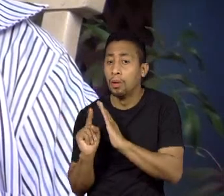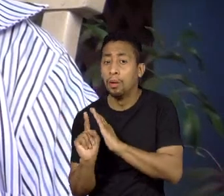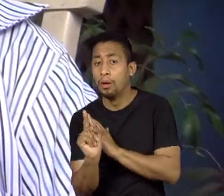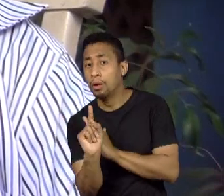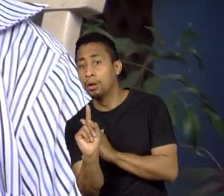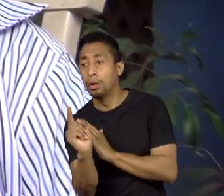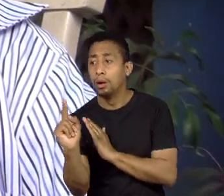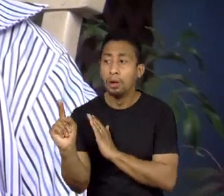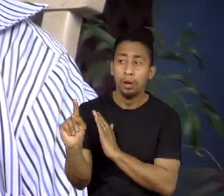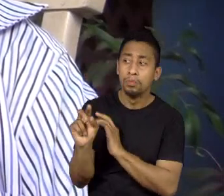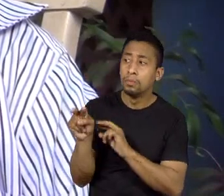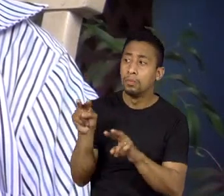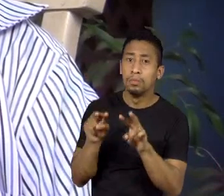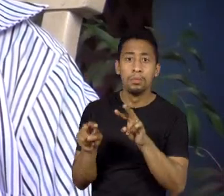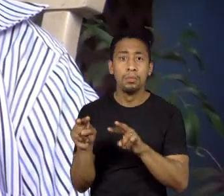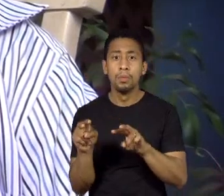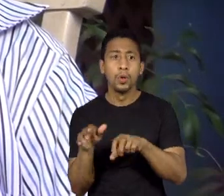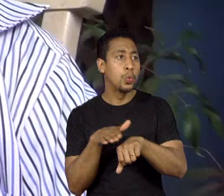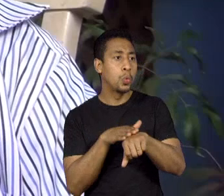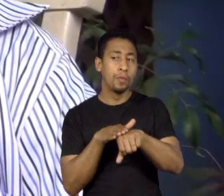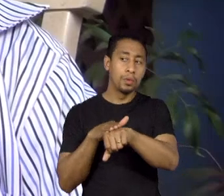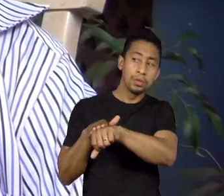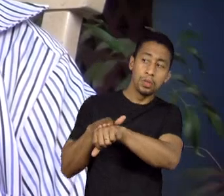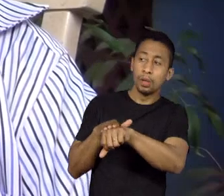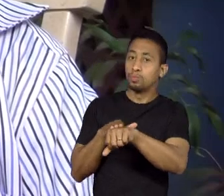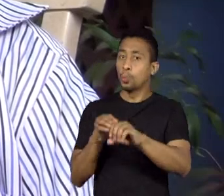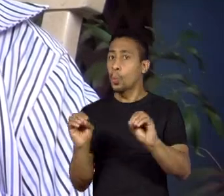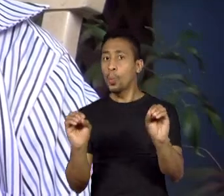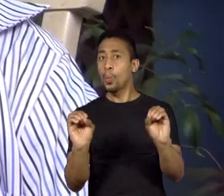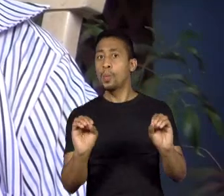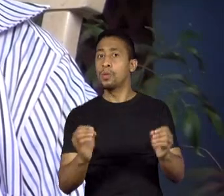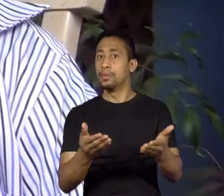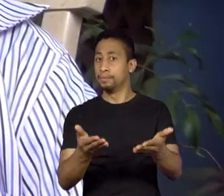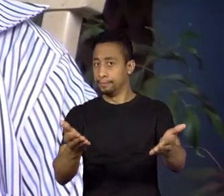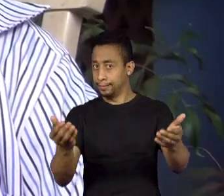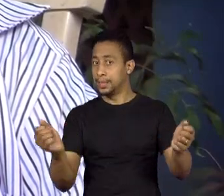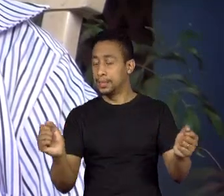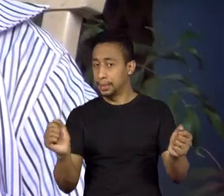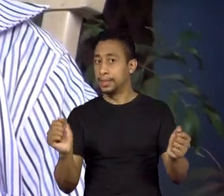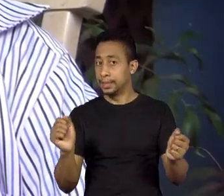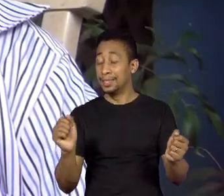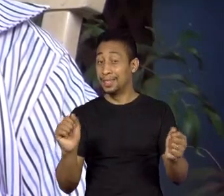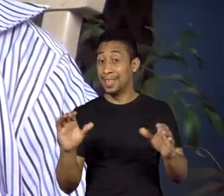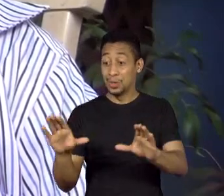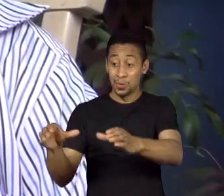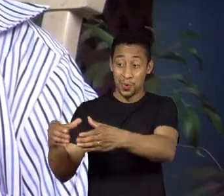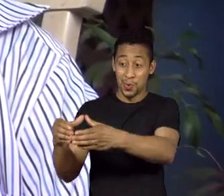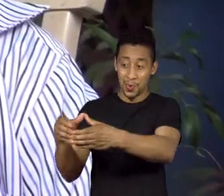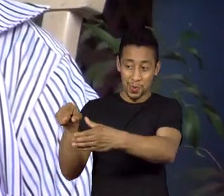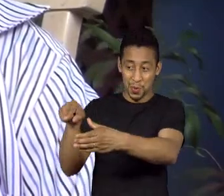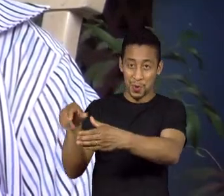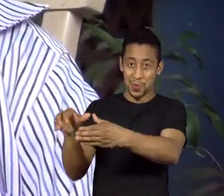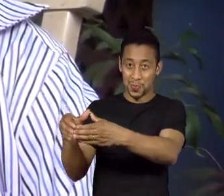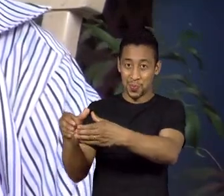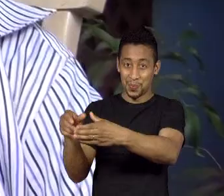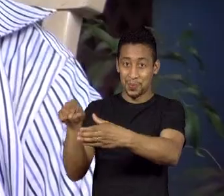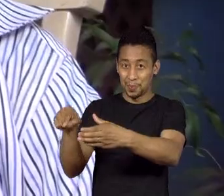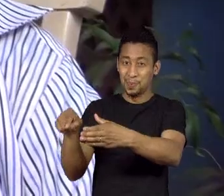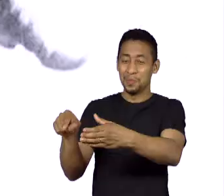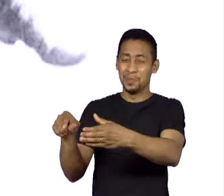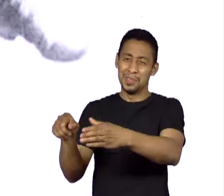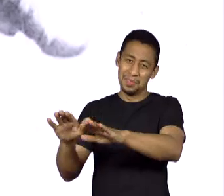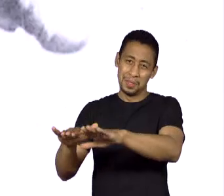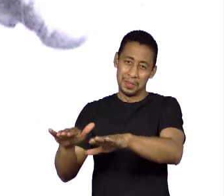e nunca tinha conversado com ninguém da rua. Então tinha um grupo de